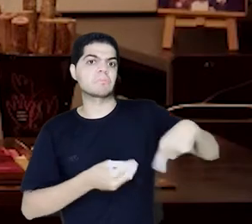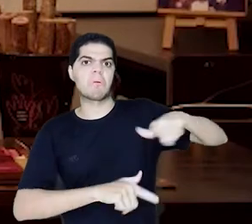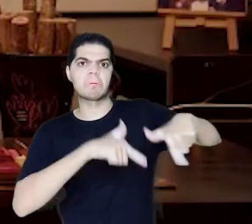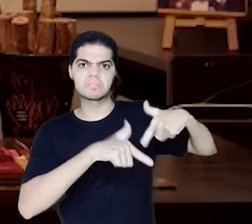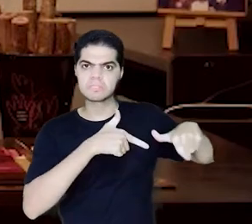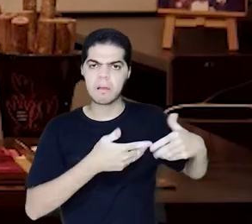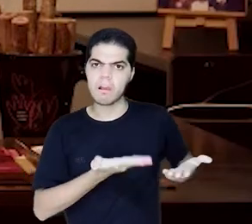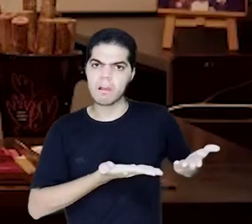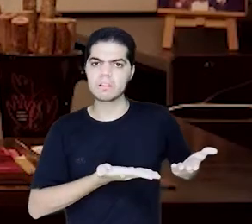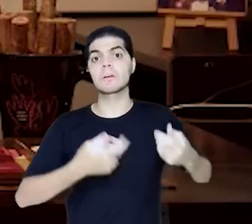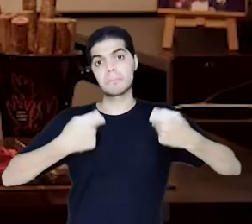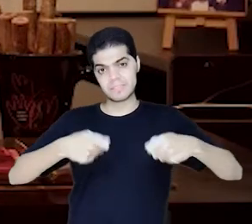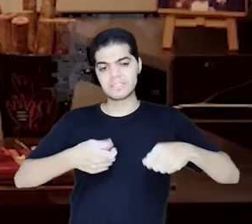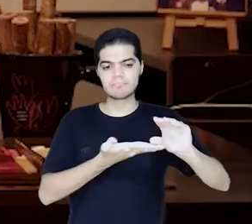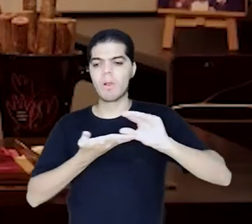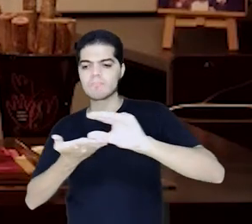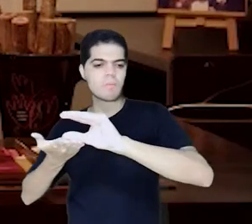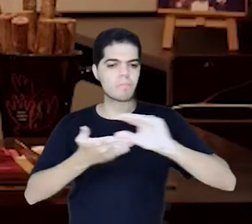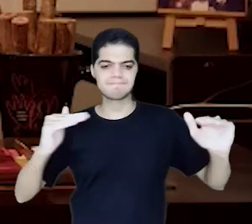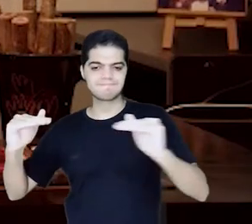É preciso haver uma melhor divisão de renda.